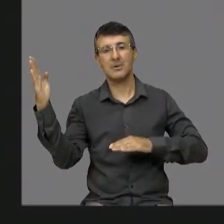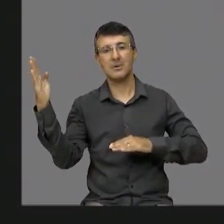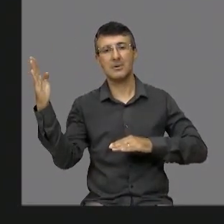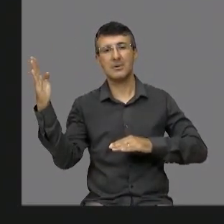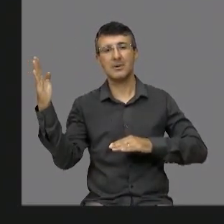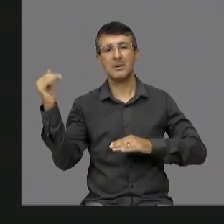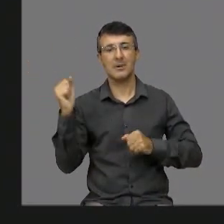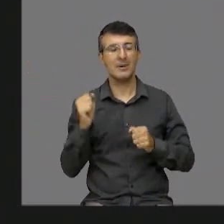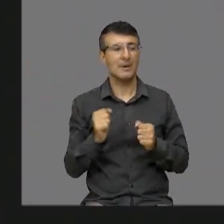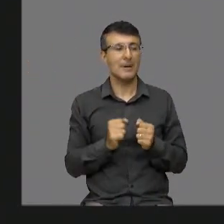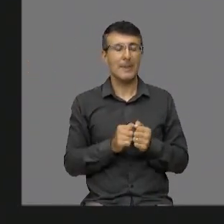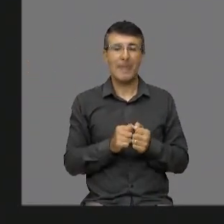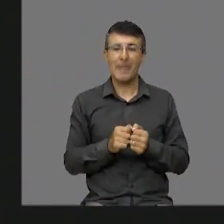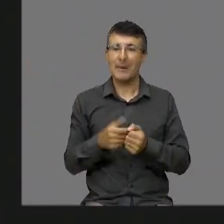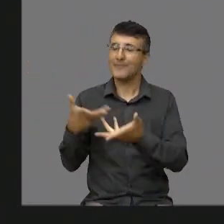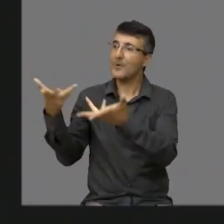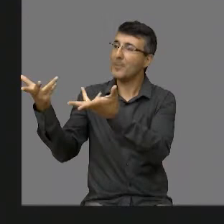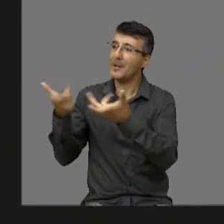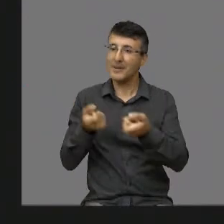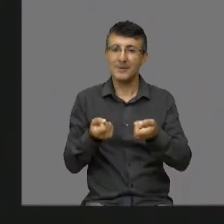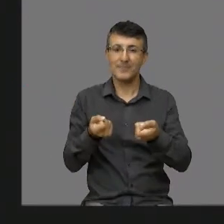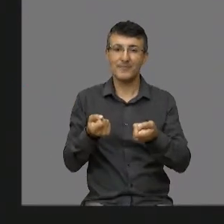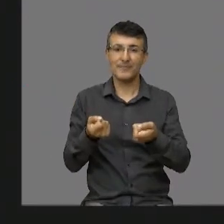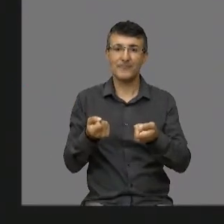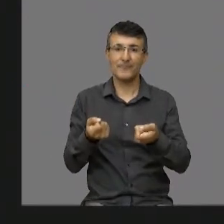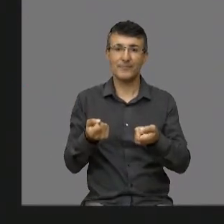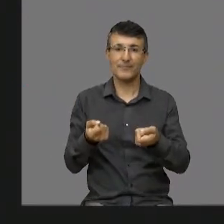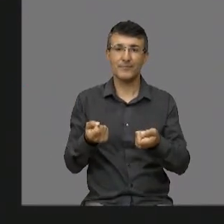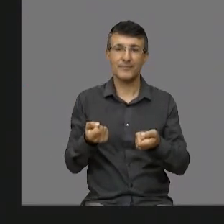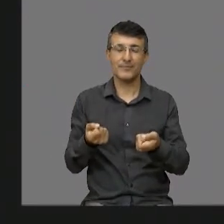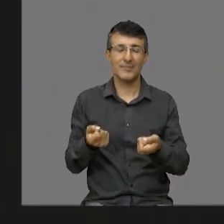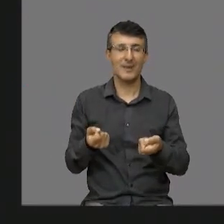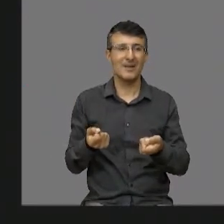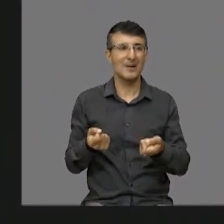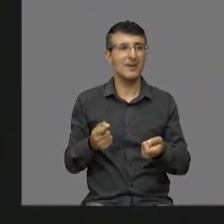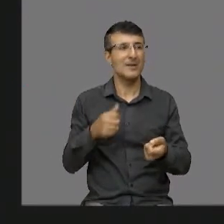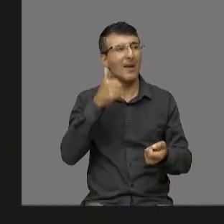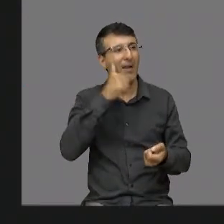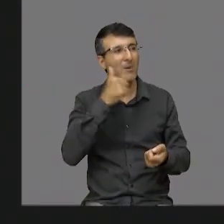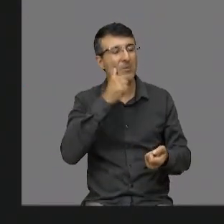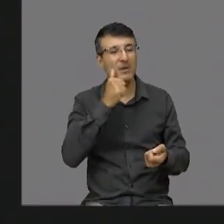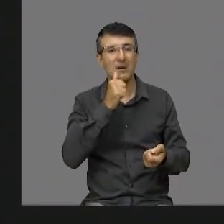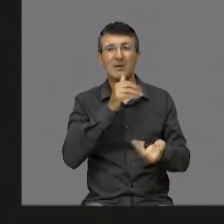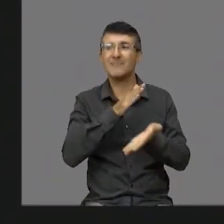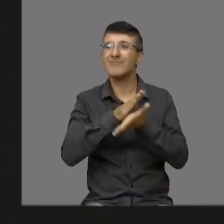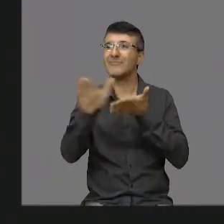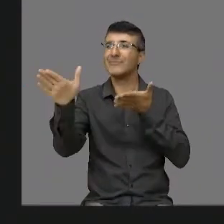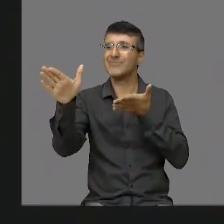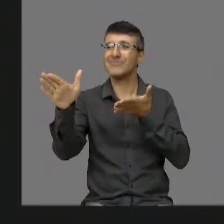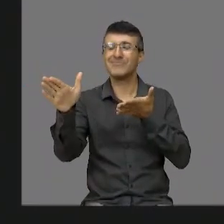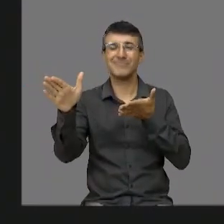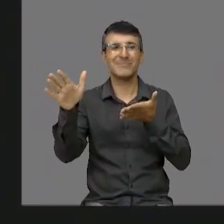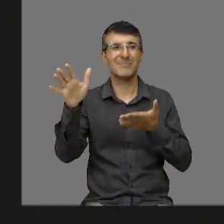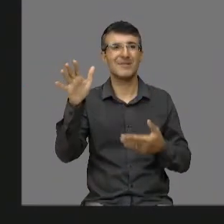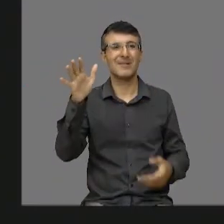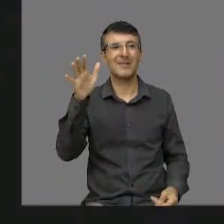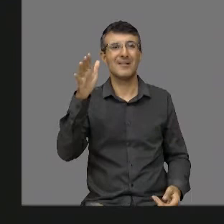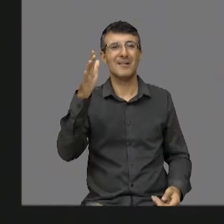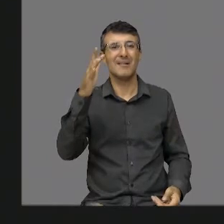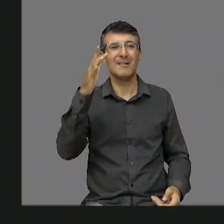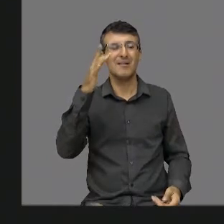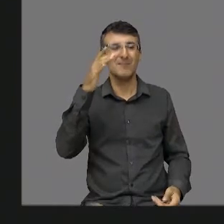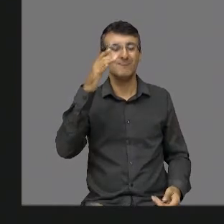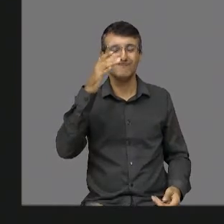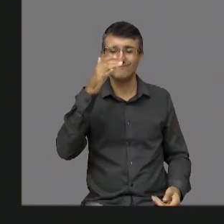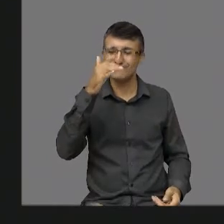essa acolhida, ela sai de lá, não sai fortalecida, eu vim,